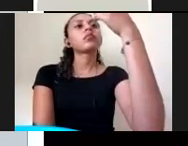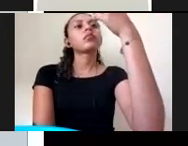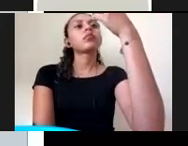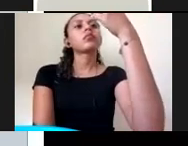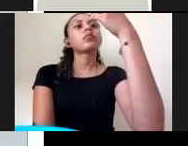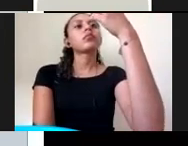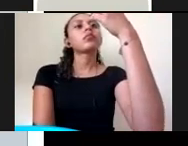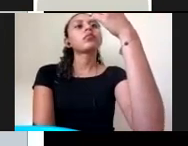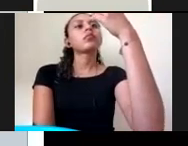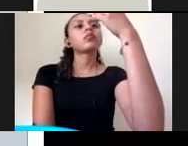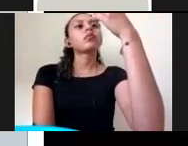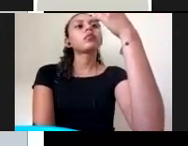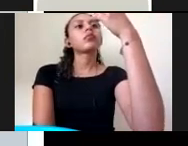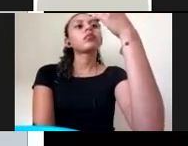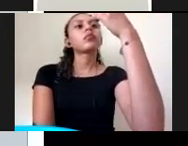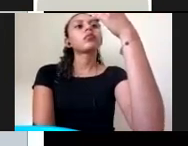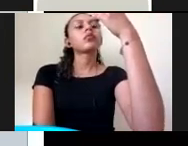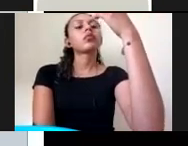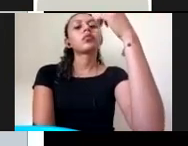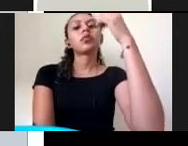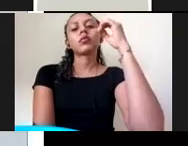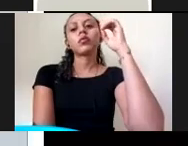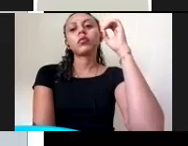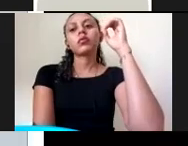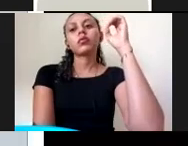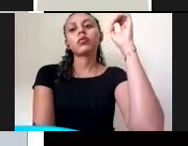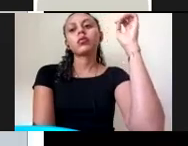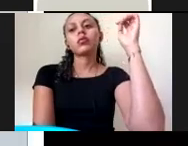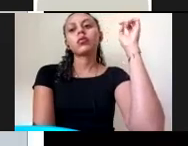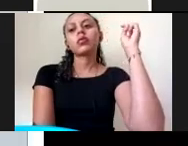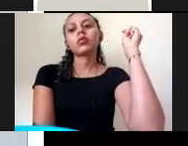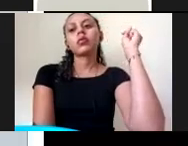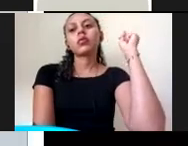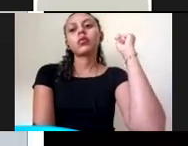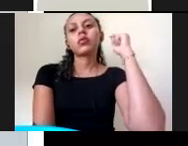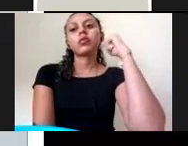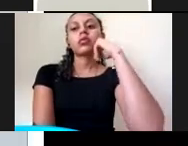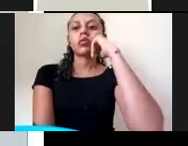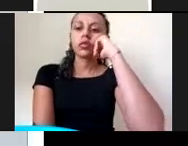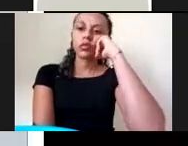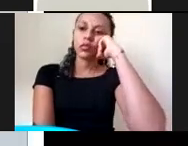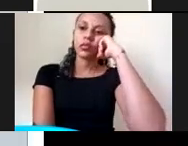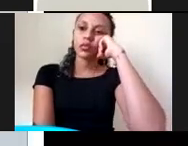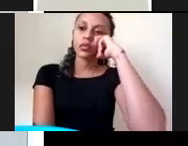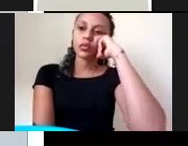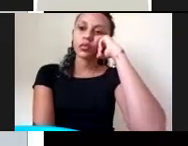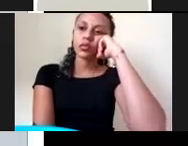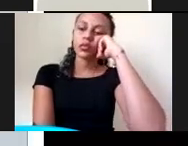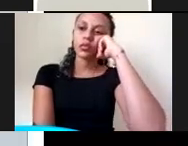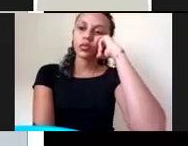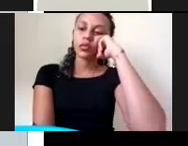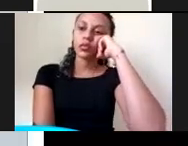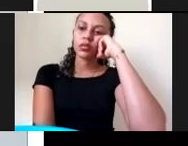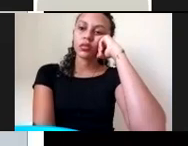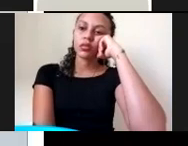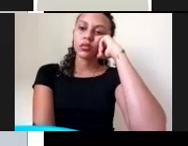fígado. Então, a gente tem que saber palpar o fígado, porque ali vai te avaliar e te dizer como